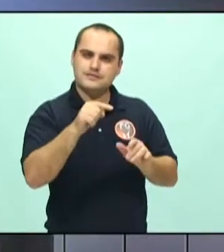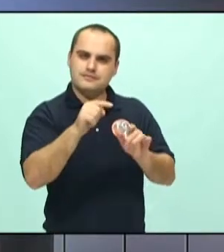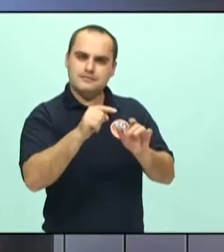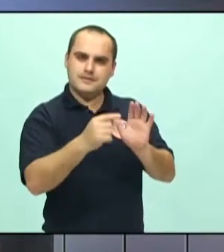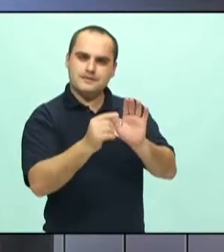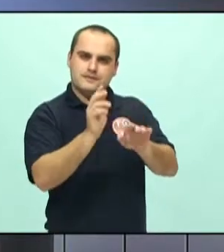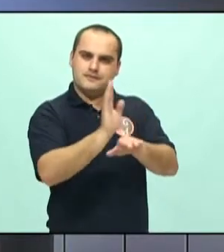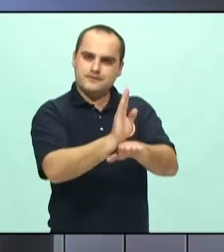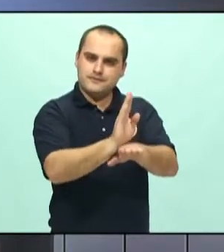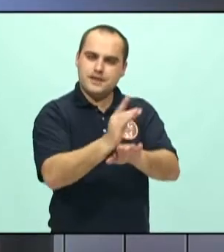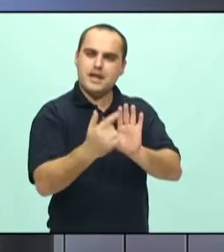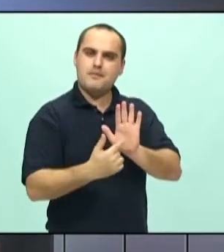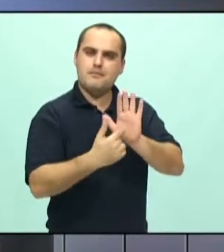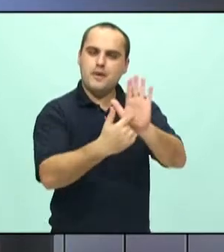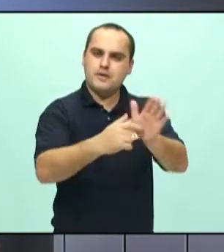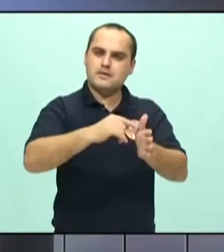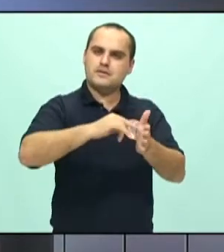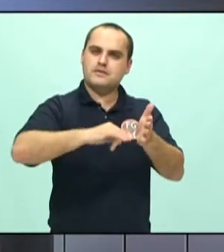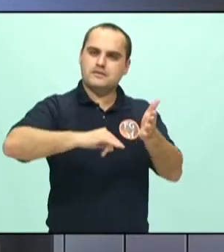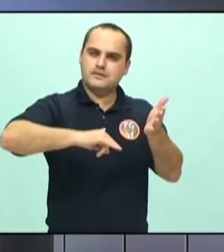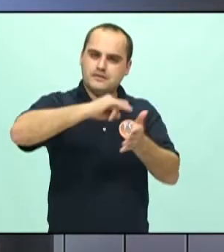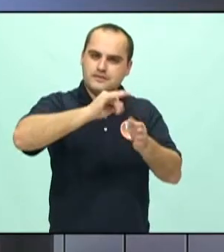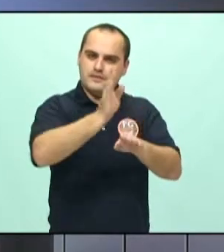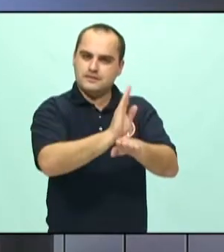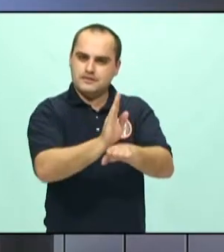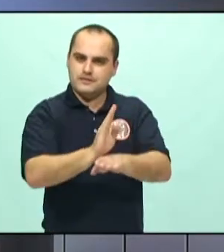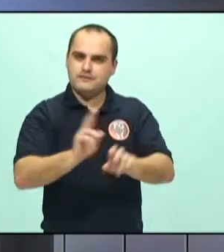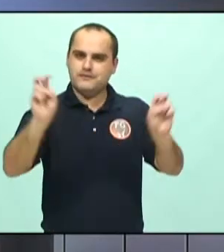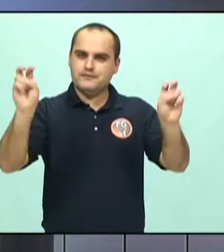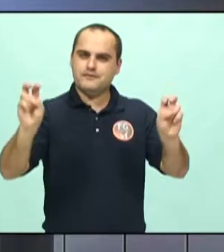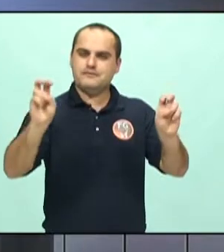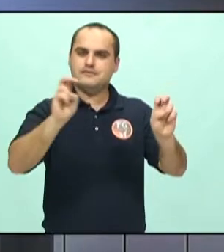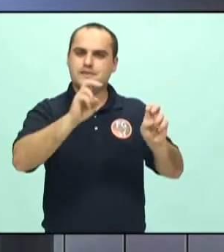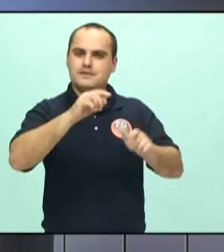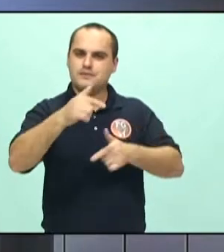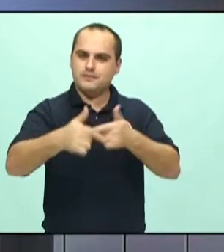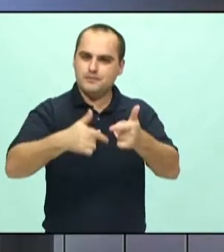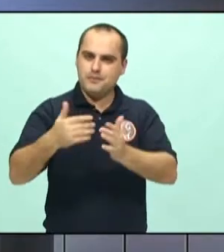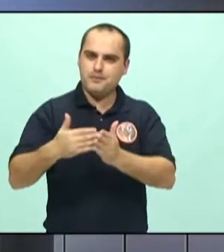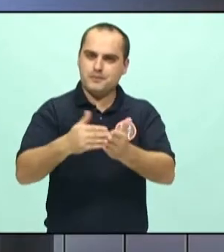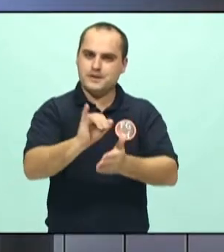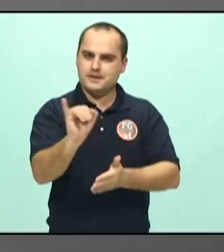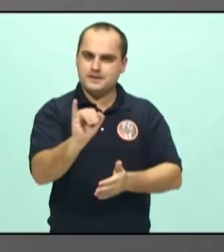o documentário Trabalhadores do Cais, o berço de Itajaí.